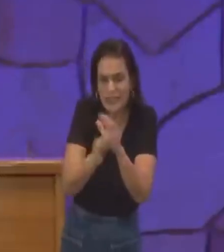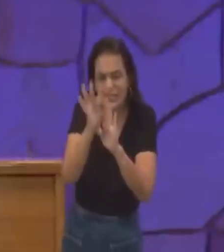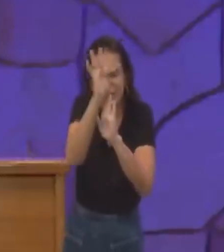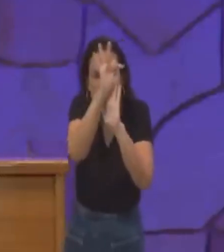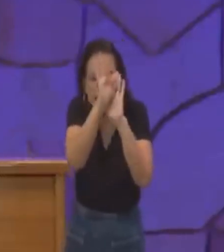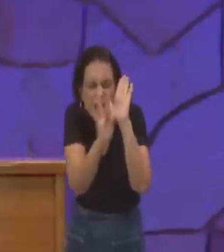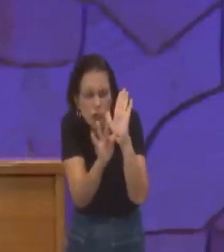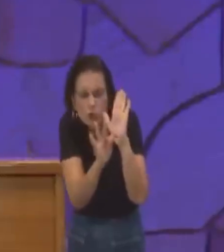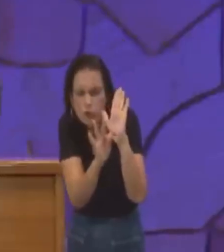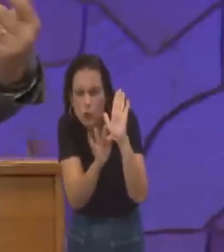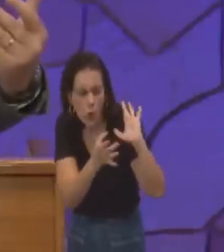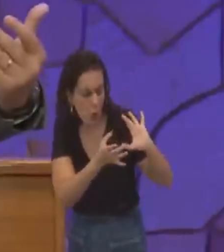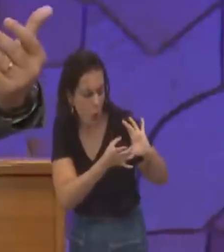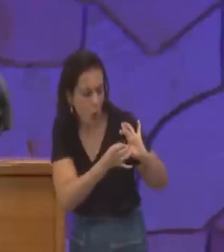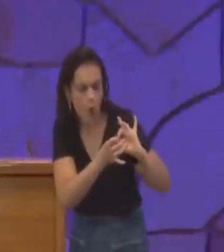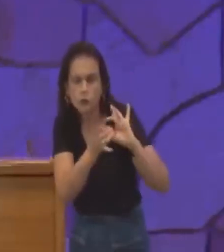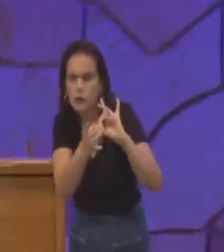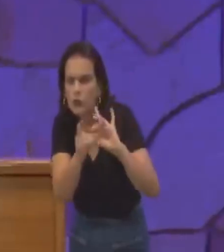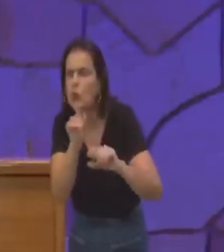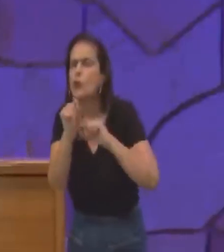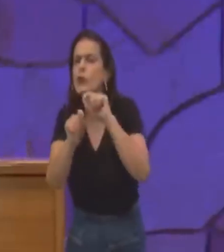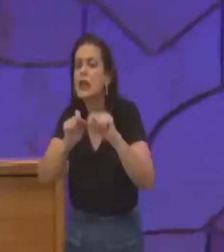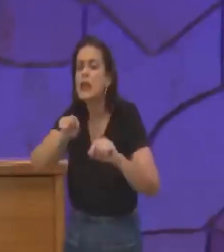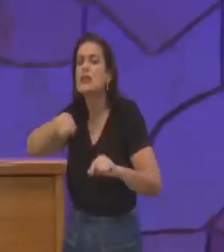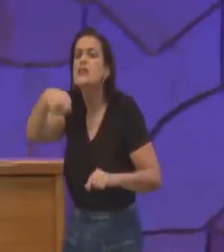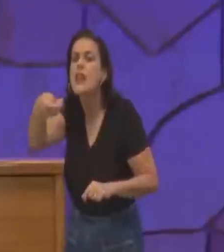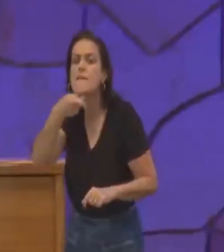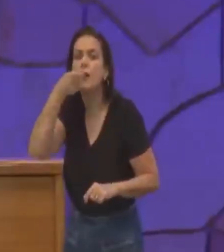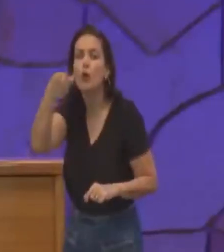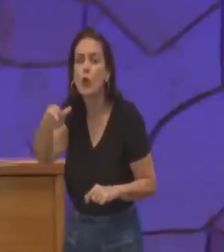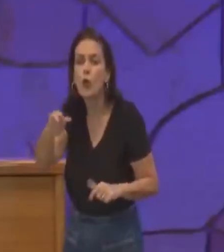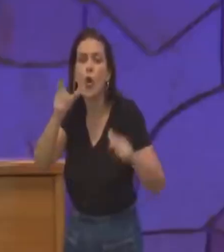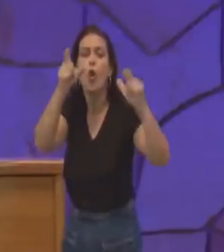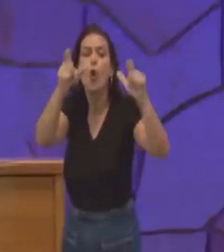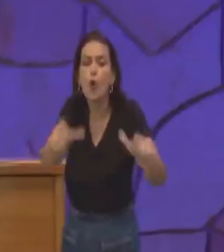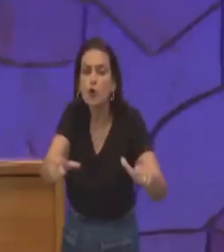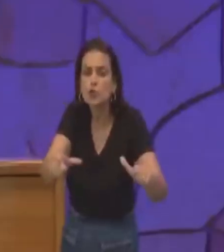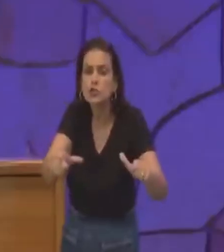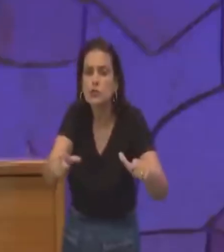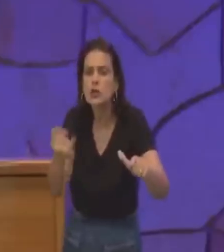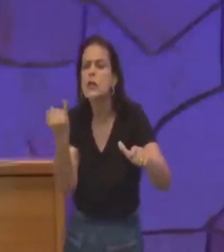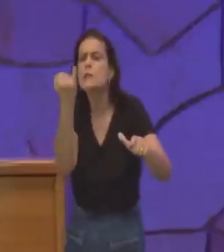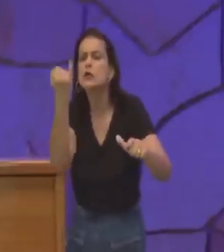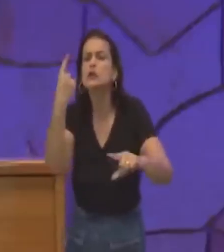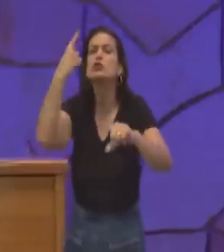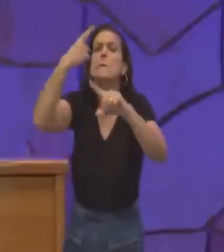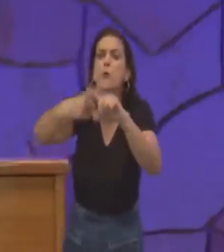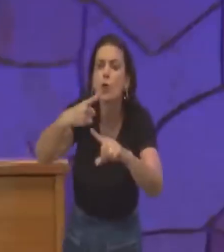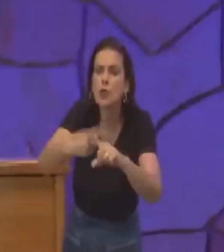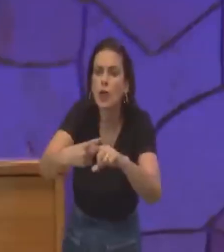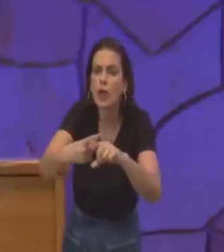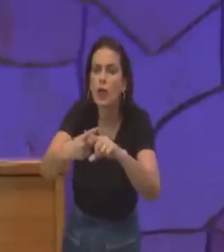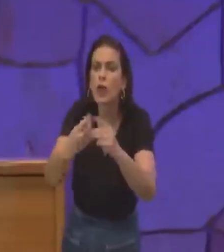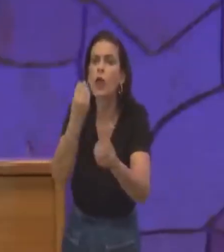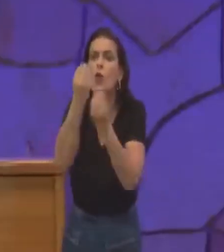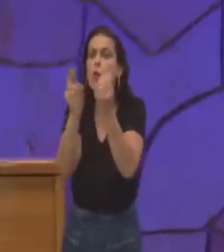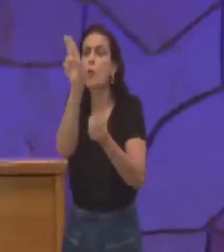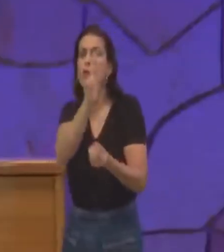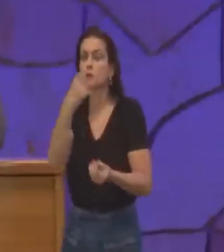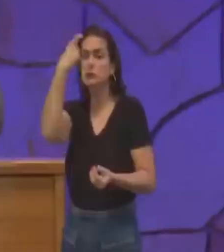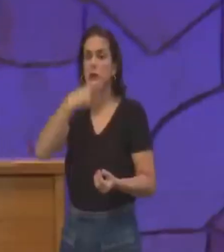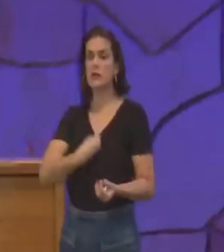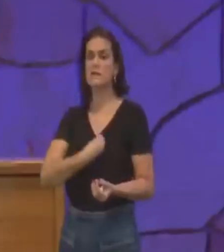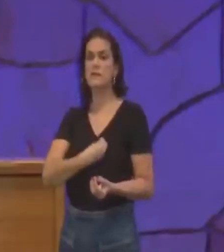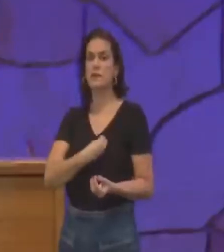a sua contextualização, quem disse, por que disse, onde disse, qual é a importância disso, qual a aplicação para os nossos dias.